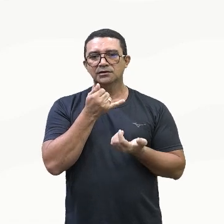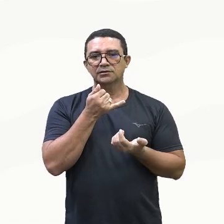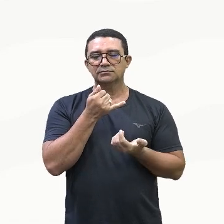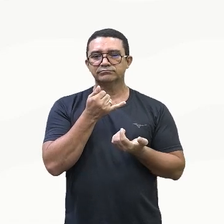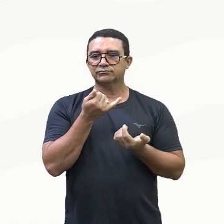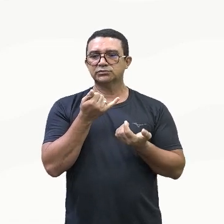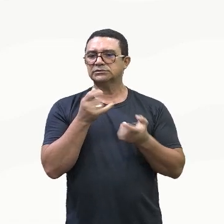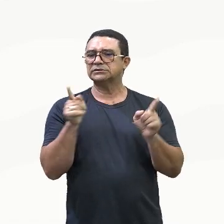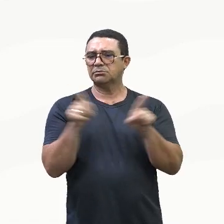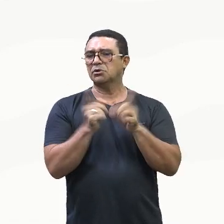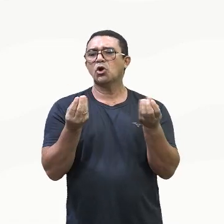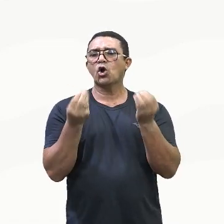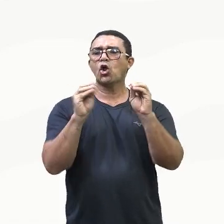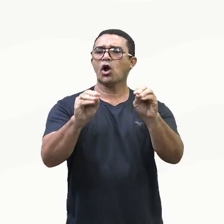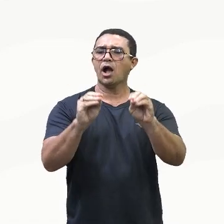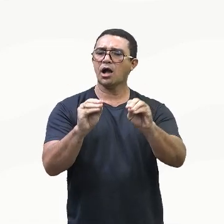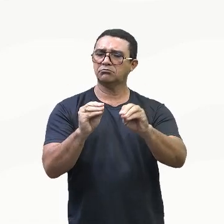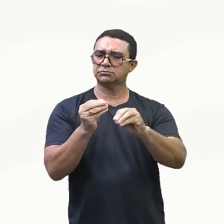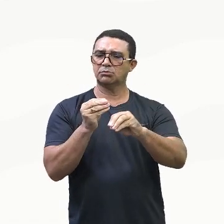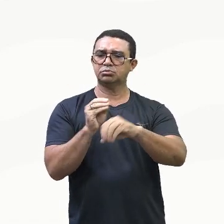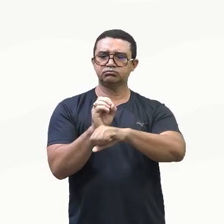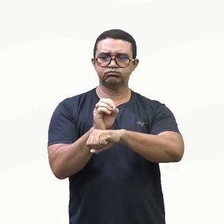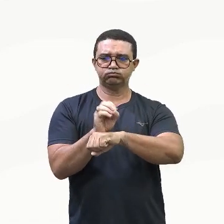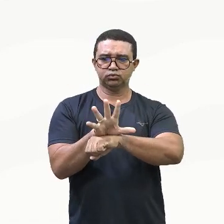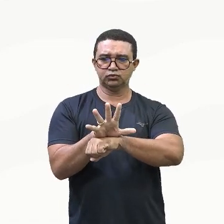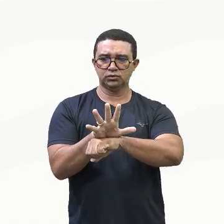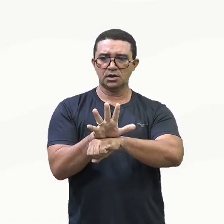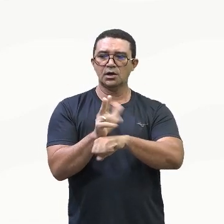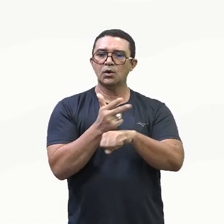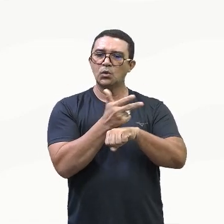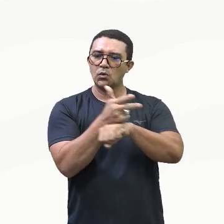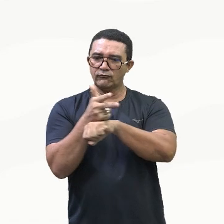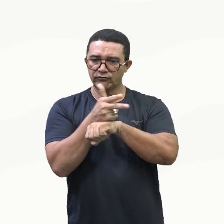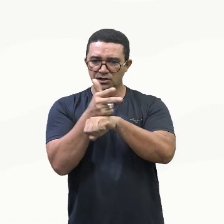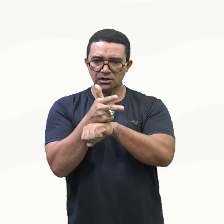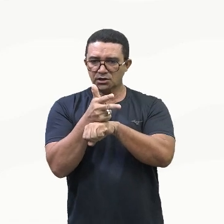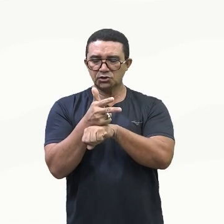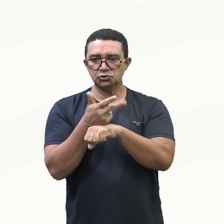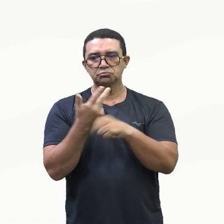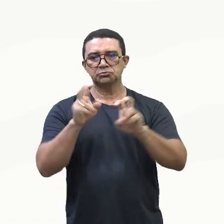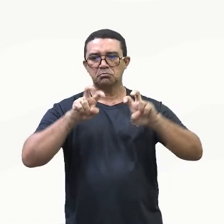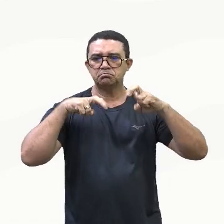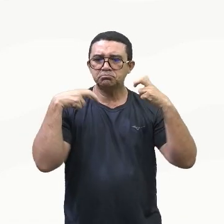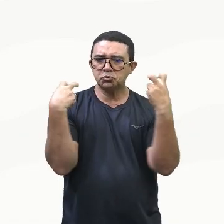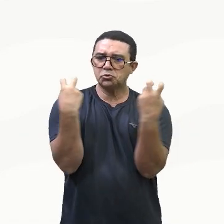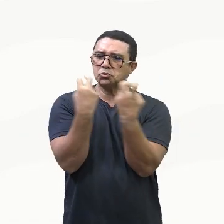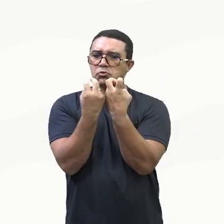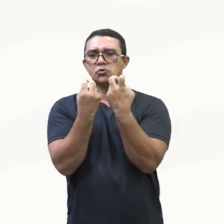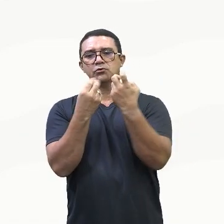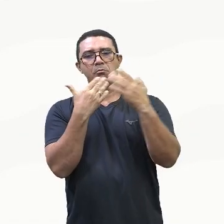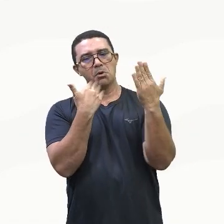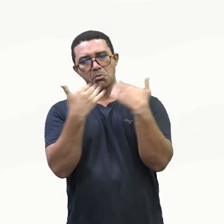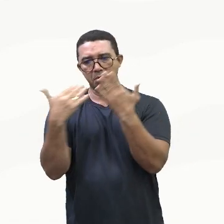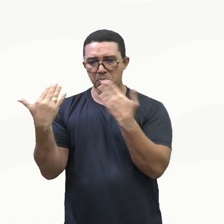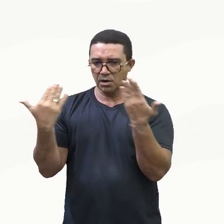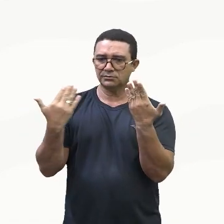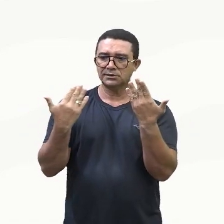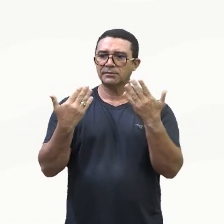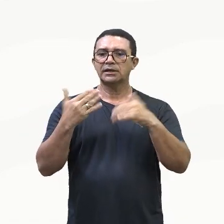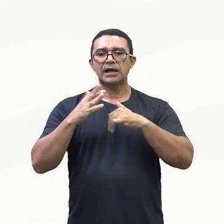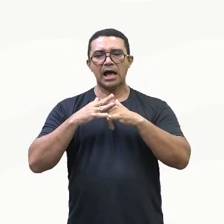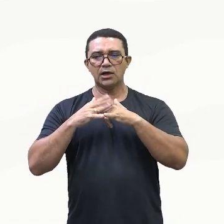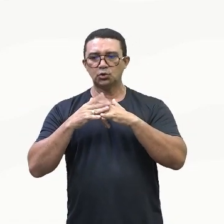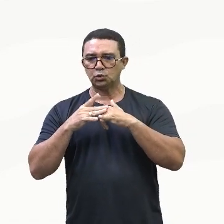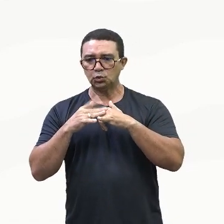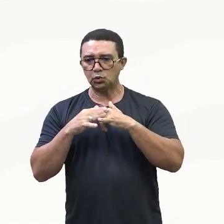aí um vídeo, embora que seja pequeno, não é necessário que seja um filme. Mas coloque aí, pega do YouTube, algum assunto